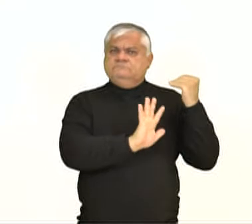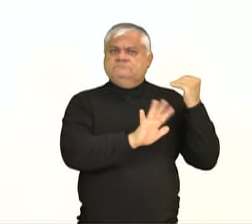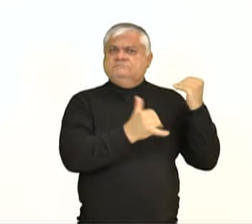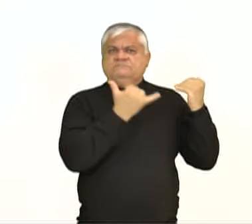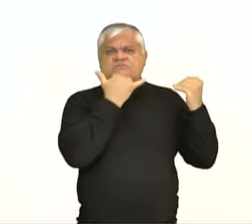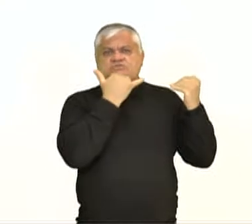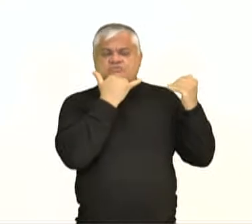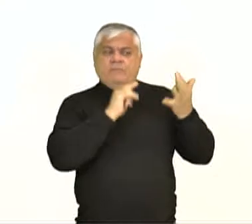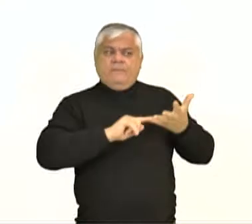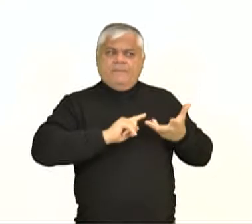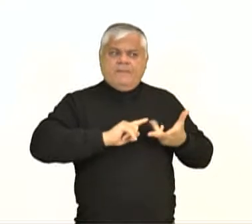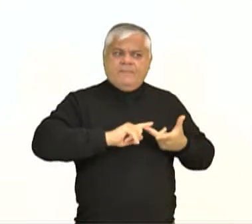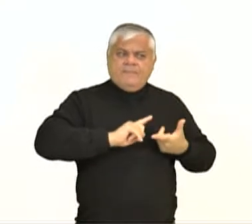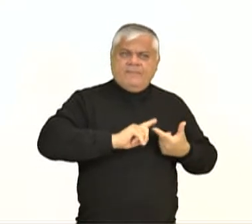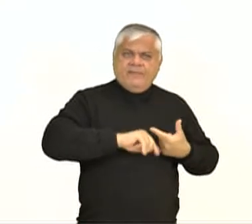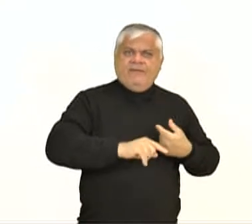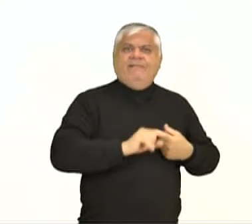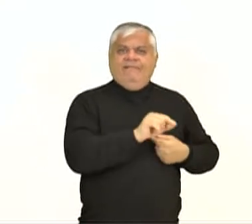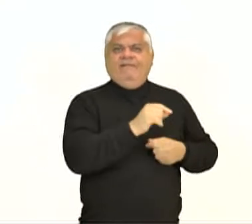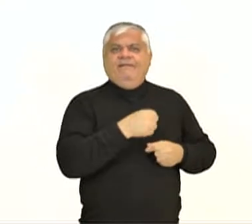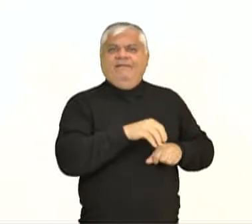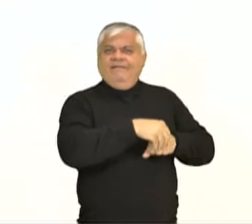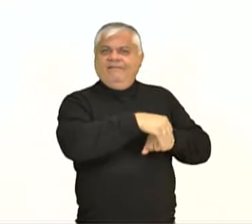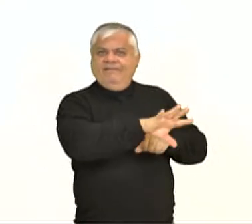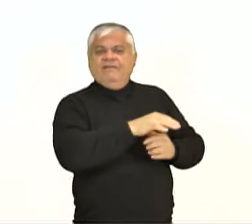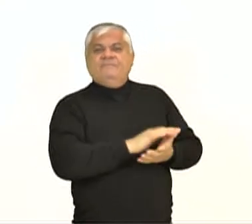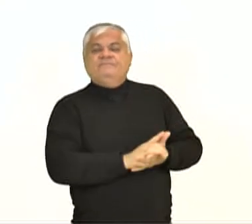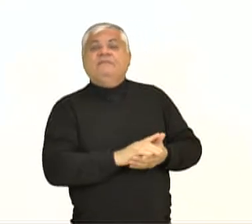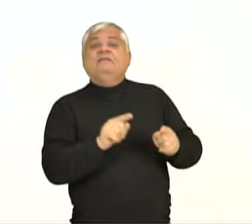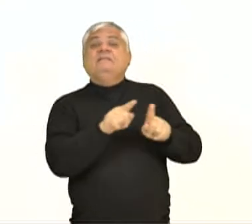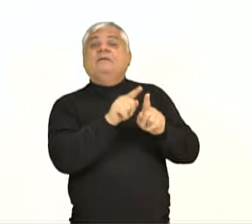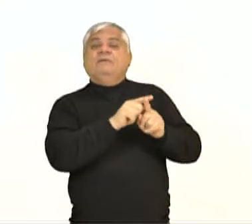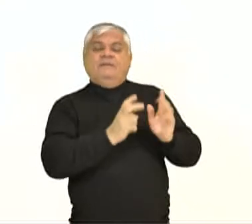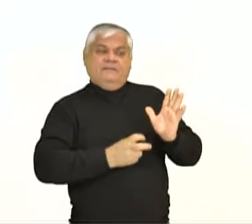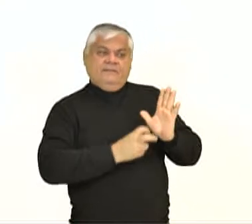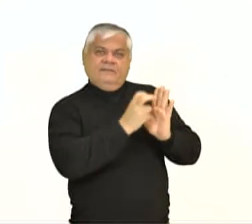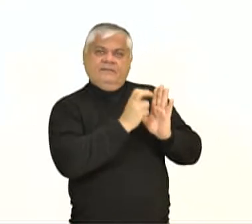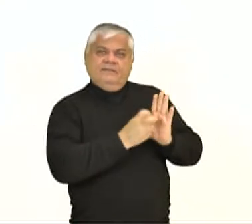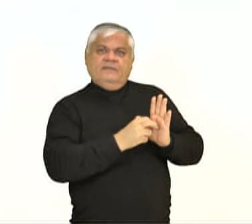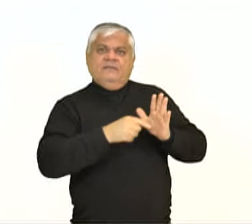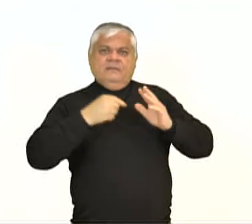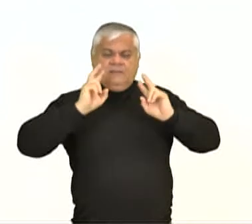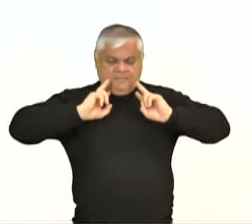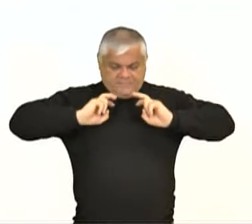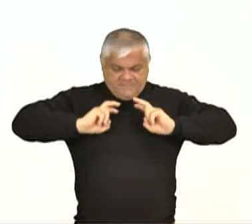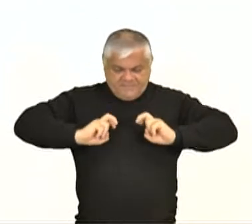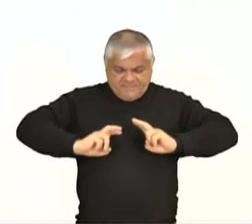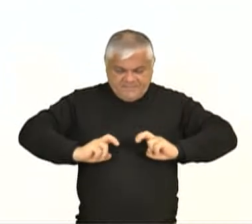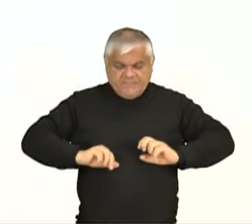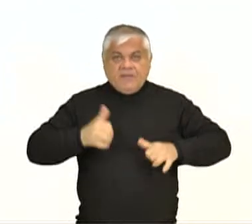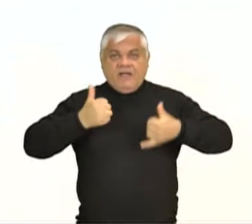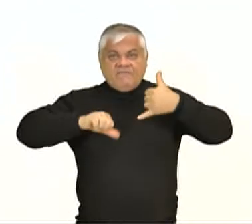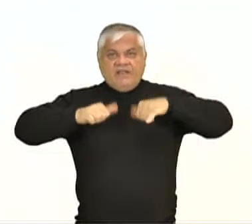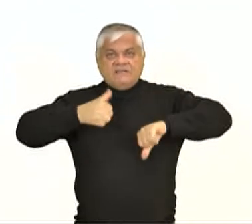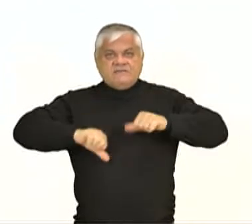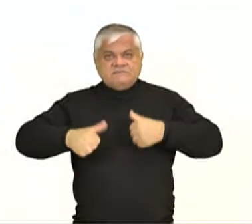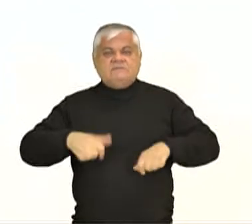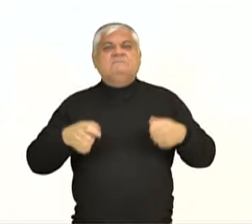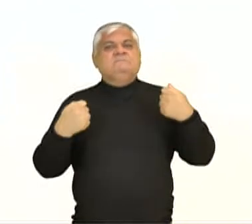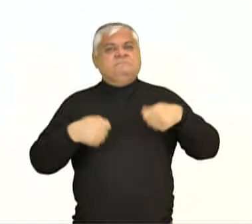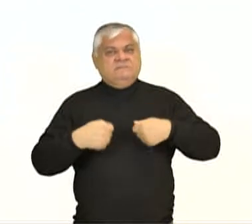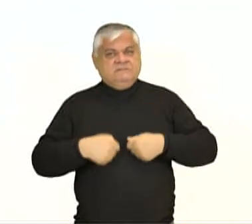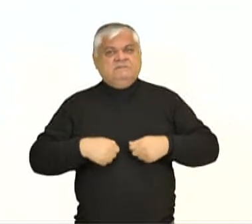mostrar esses pontos de discordância. E estimular a autoavaliação, isso é muito importante, né? Que a gente se